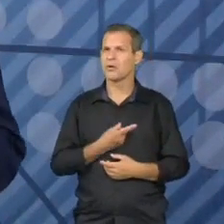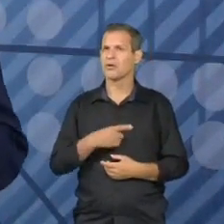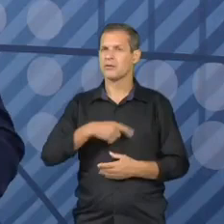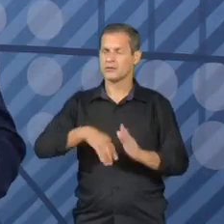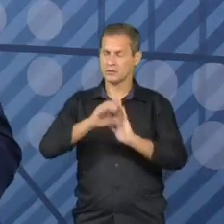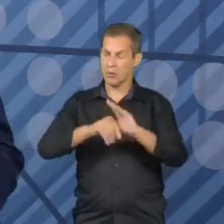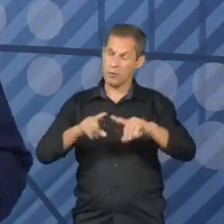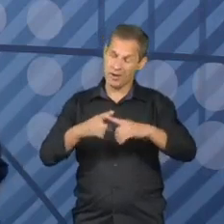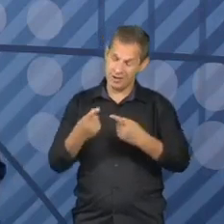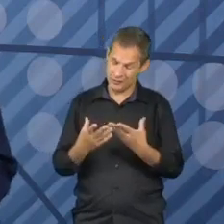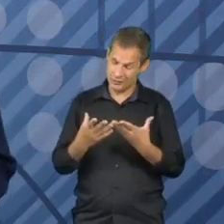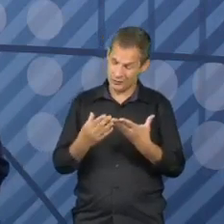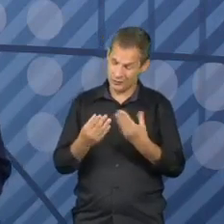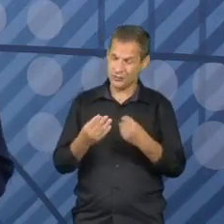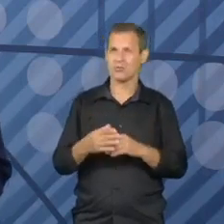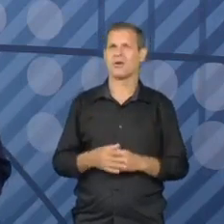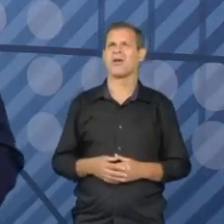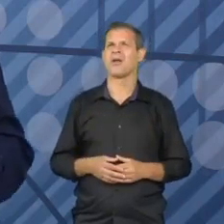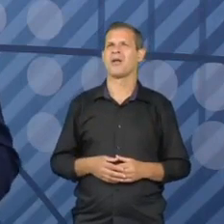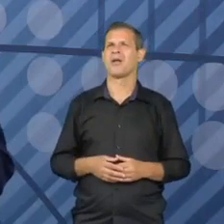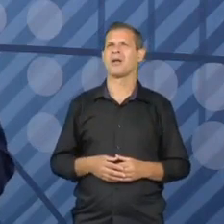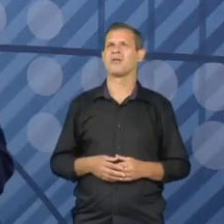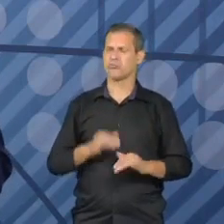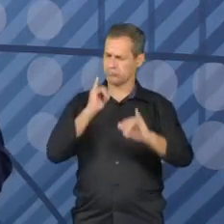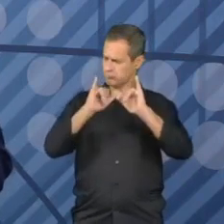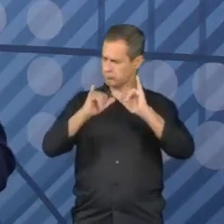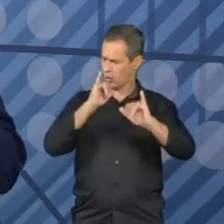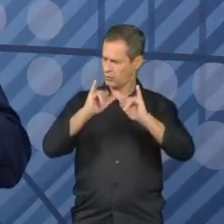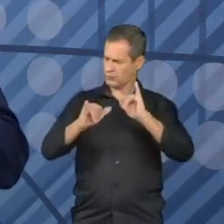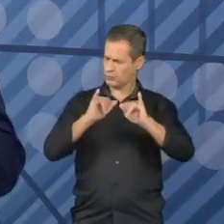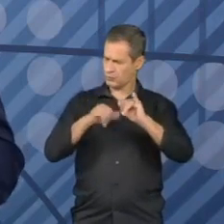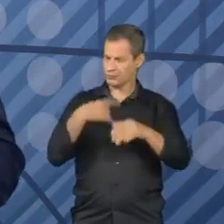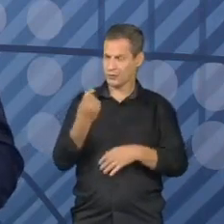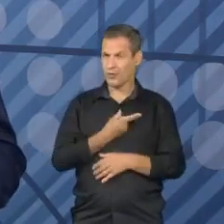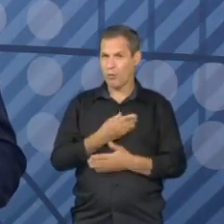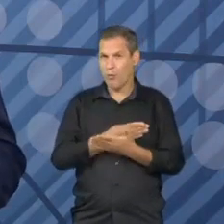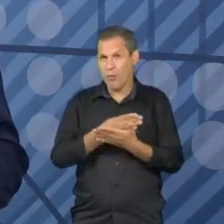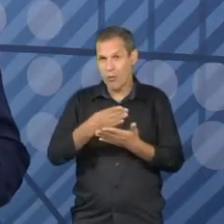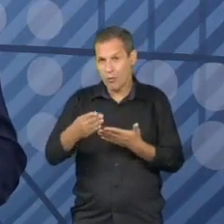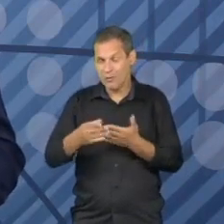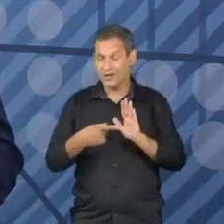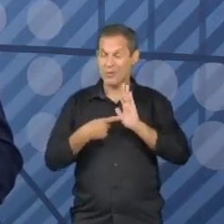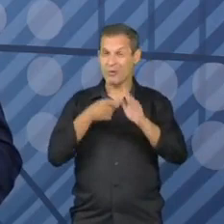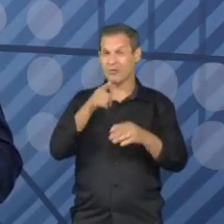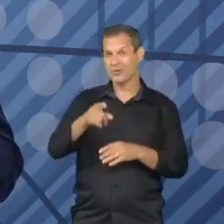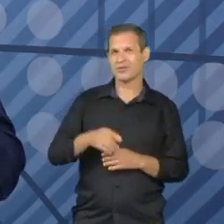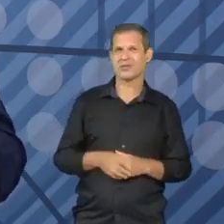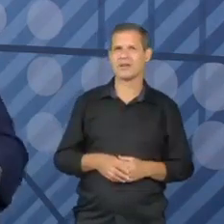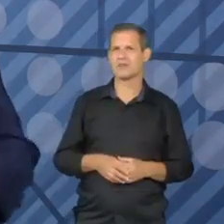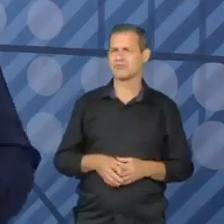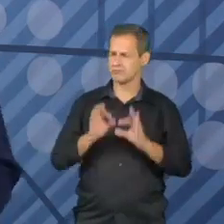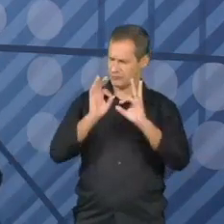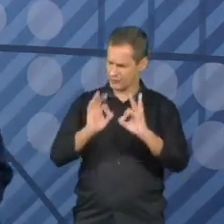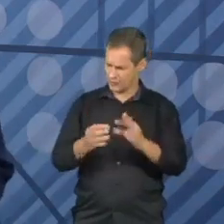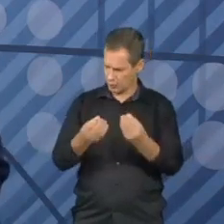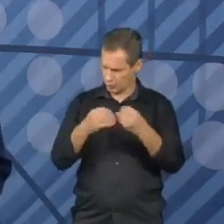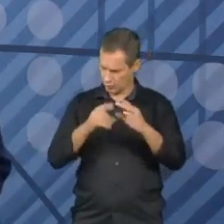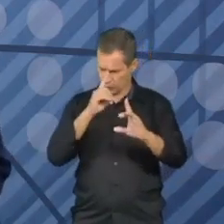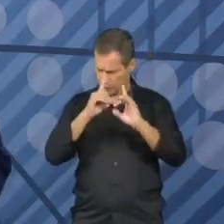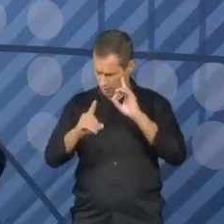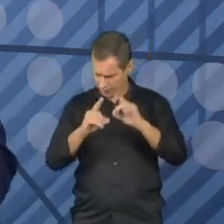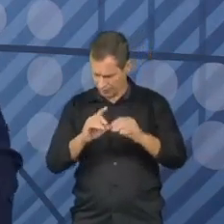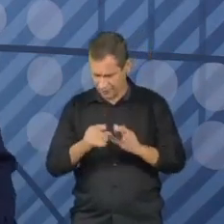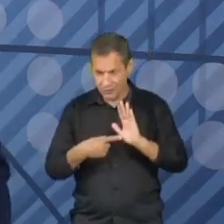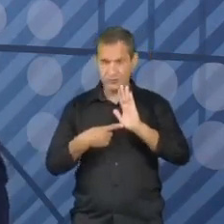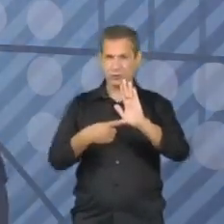então são muitas informações, então a gente já vai começar para mostrar para você, passo a passo, como esses dados eles